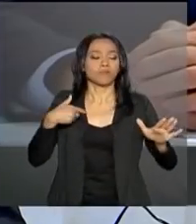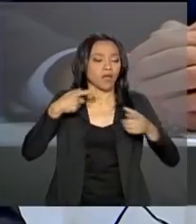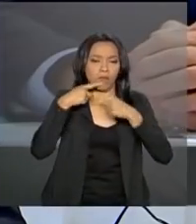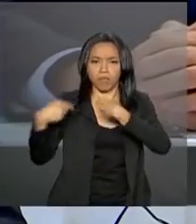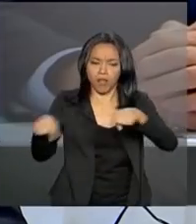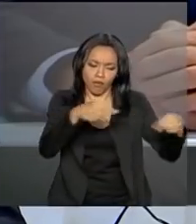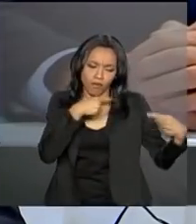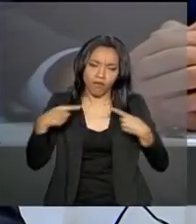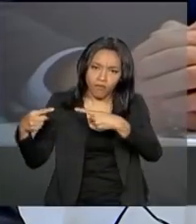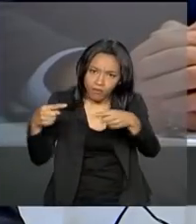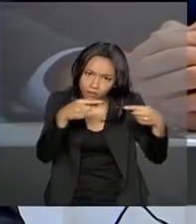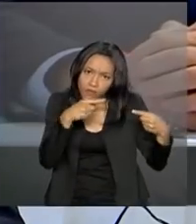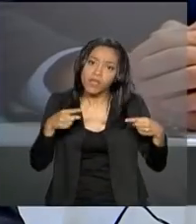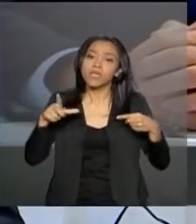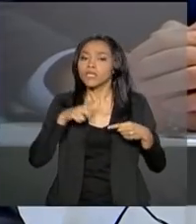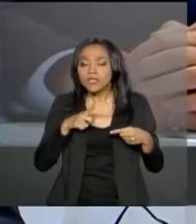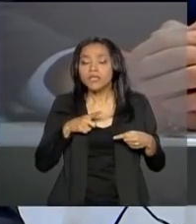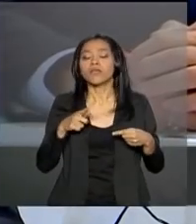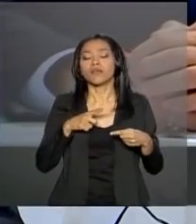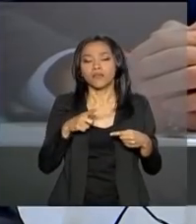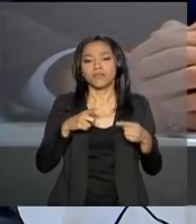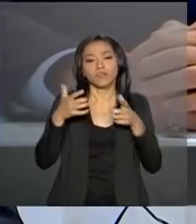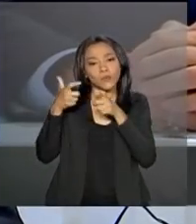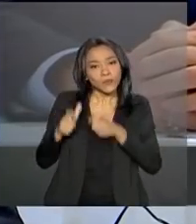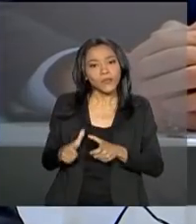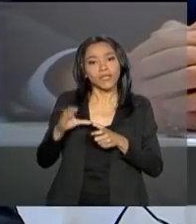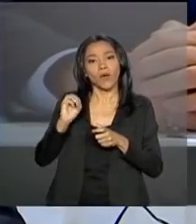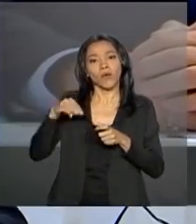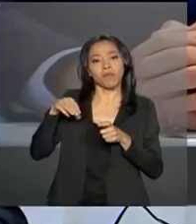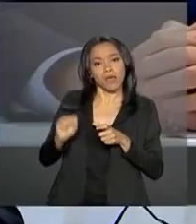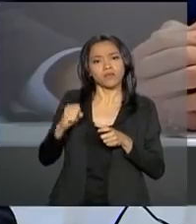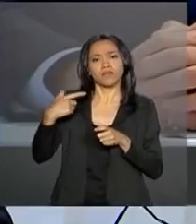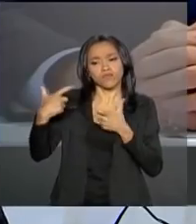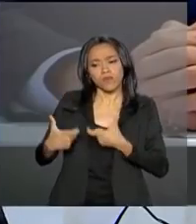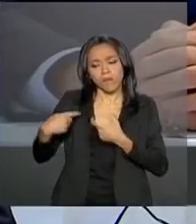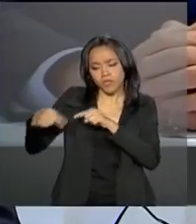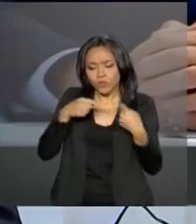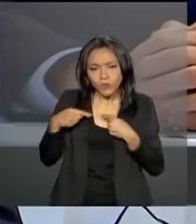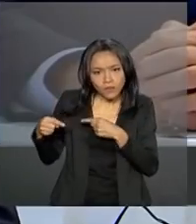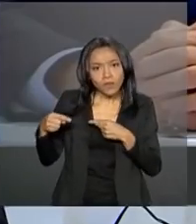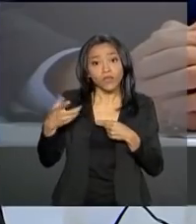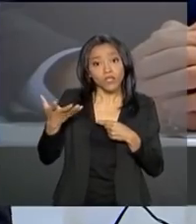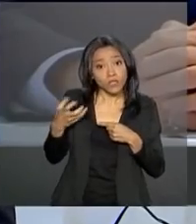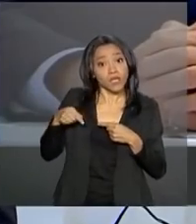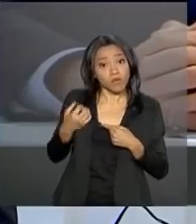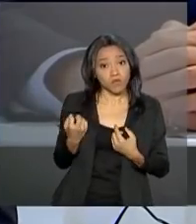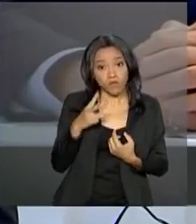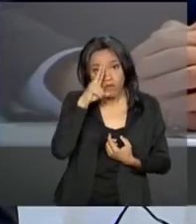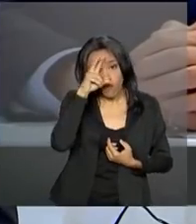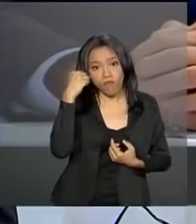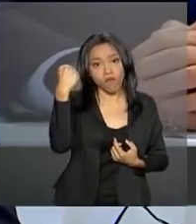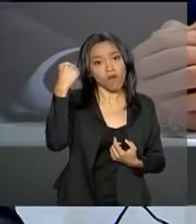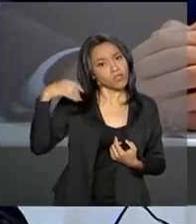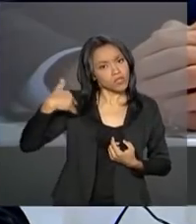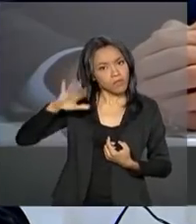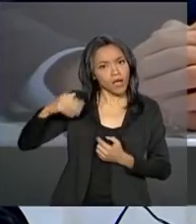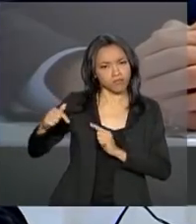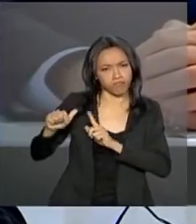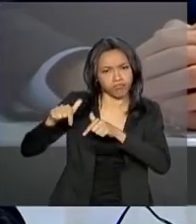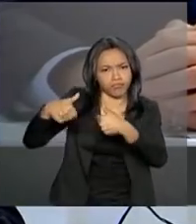lugar na própria organização mundial do comércio sobre o futuro de uma organização que queremos mais forte e mais atuante